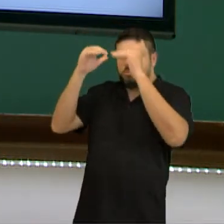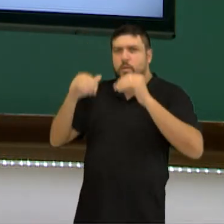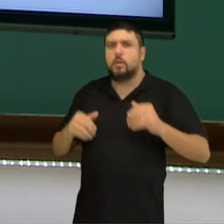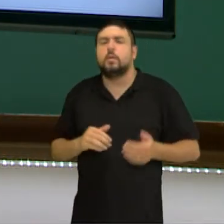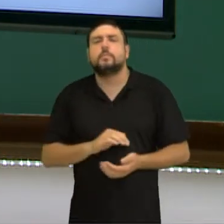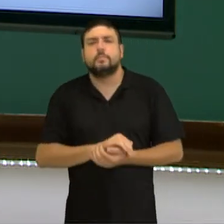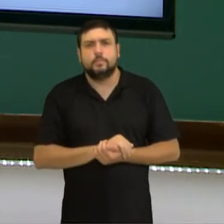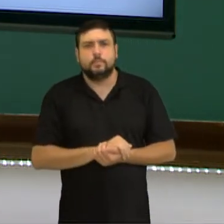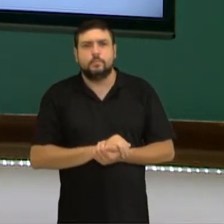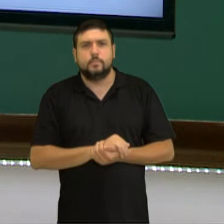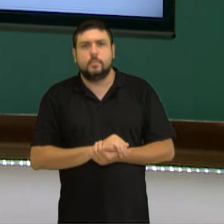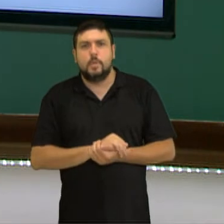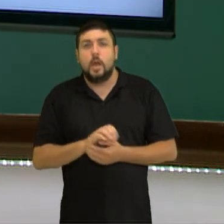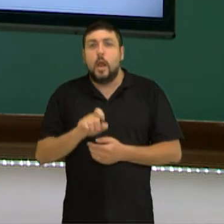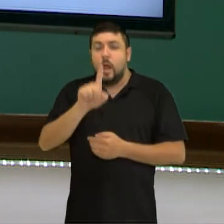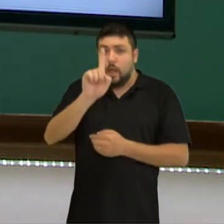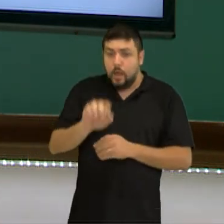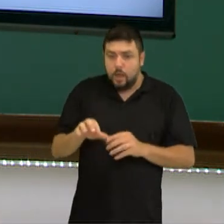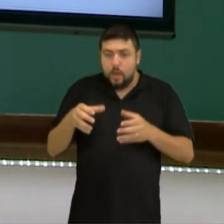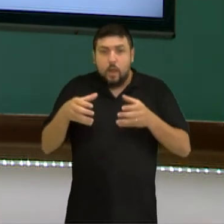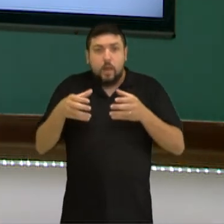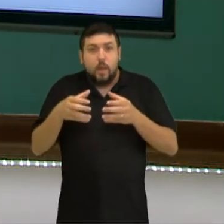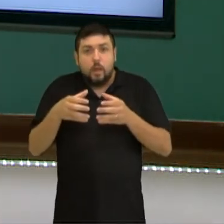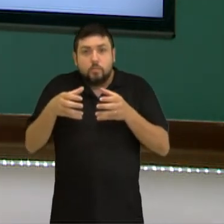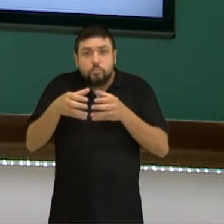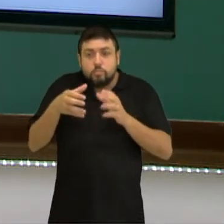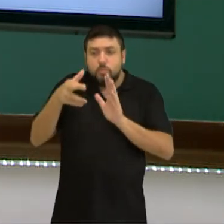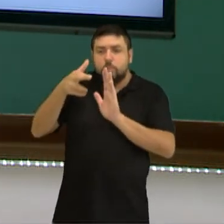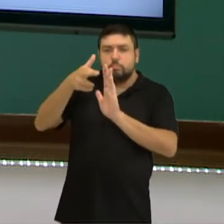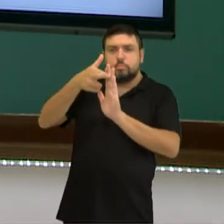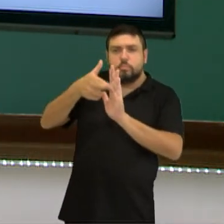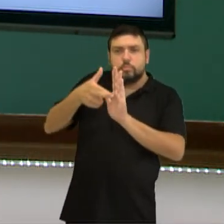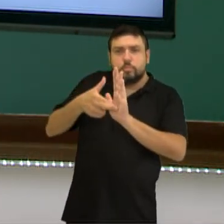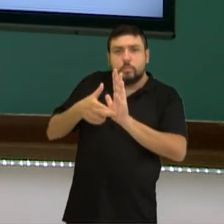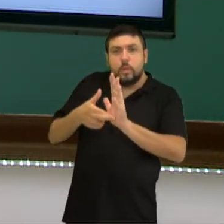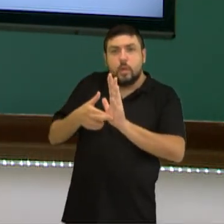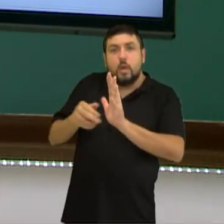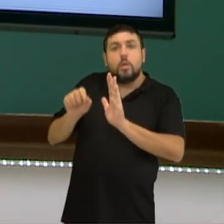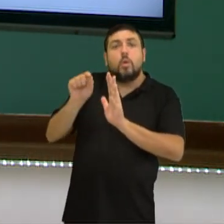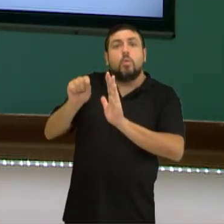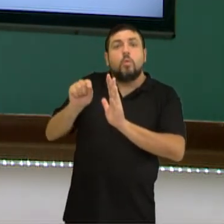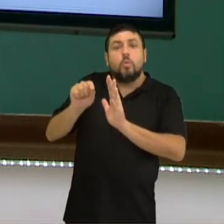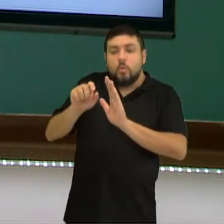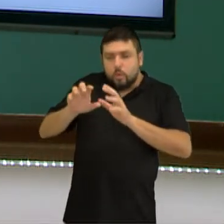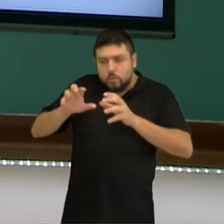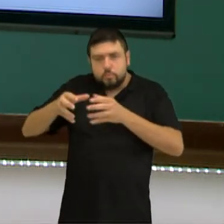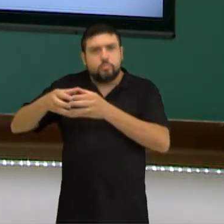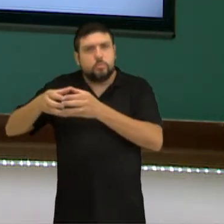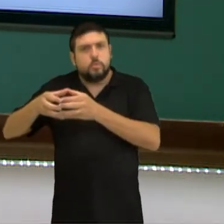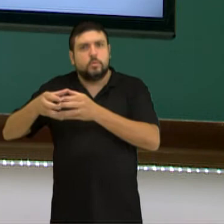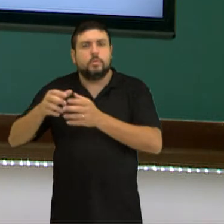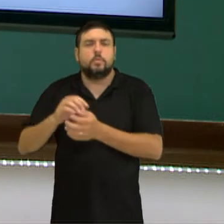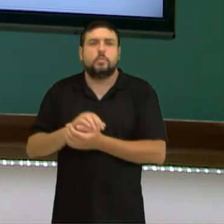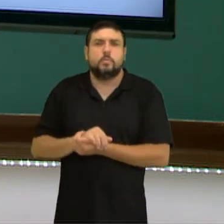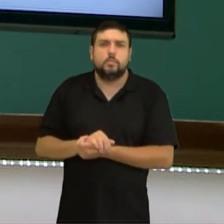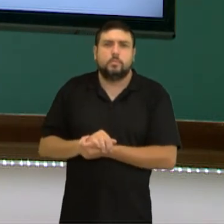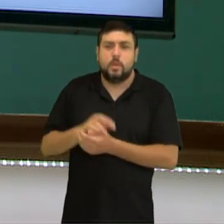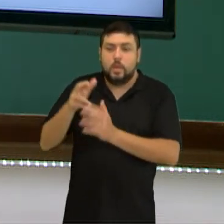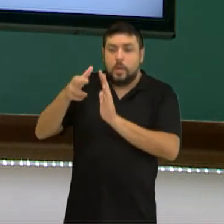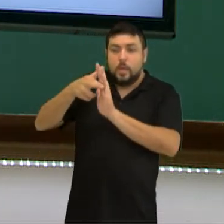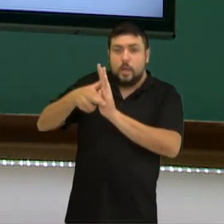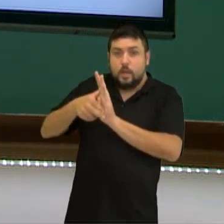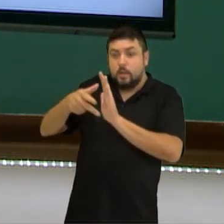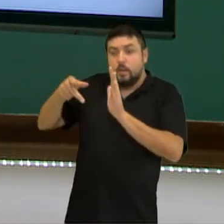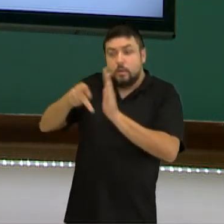óbvio. Moral é o conjunto das regras e dos costumes próprios de uma comunidade, de um grupo social. Então são